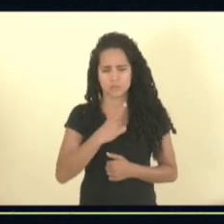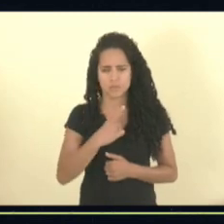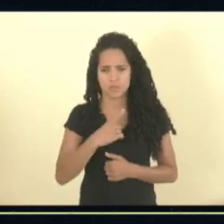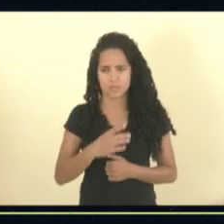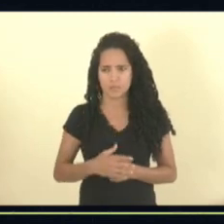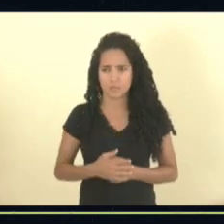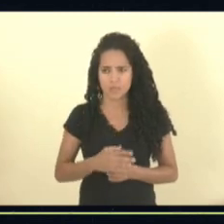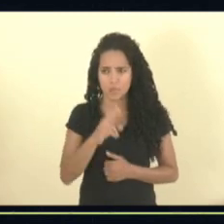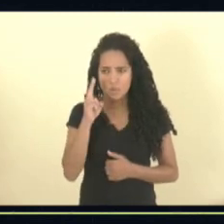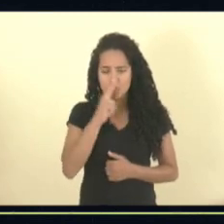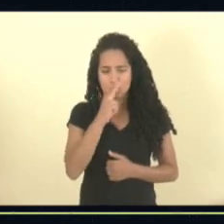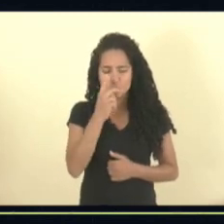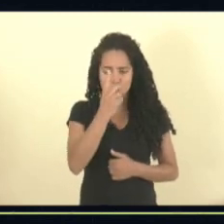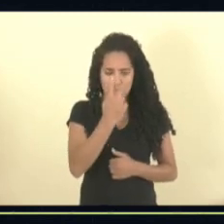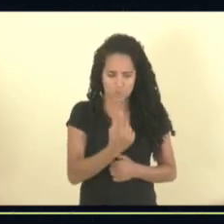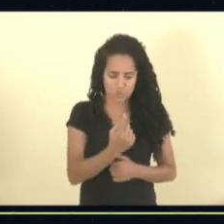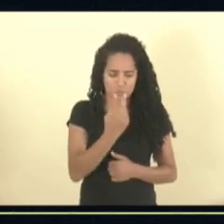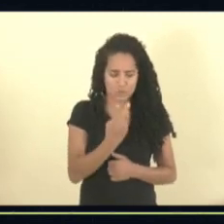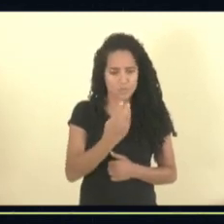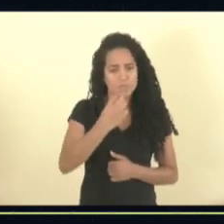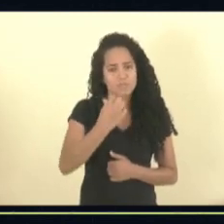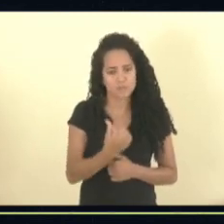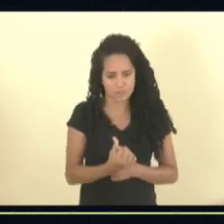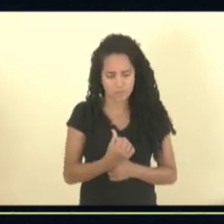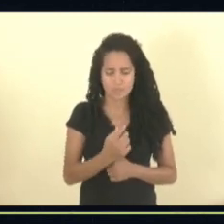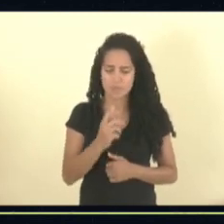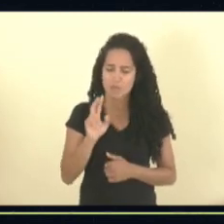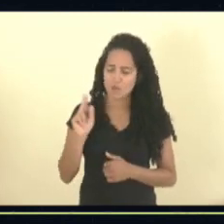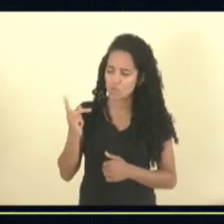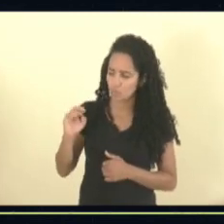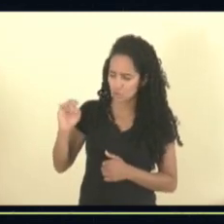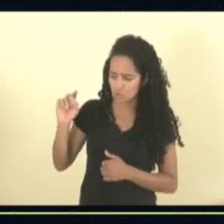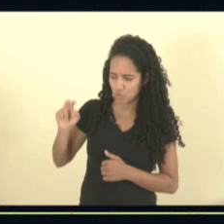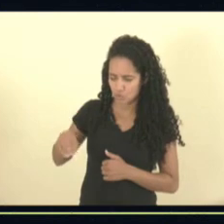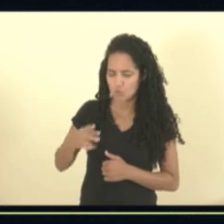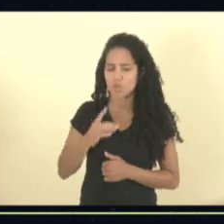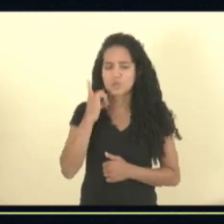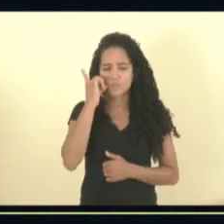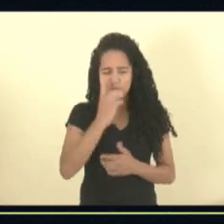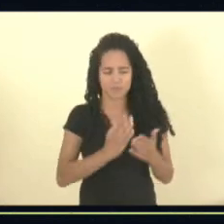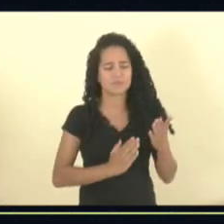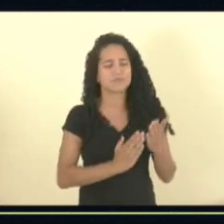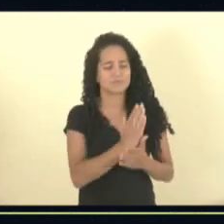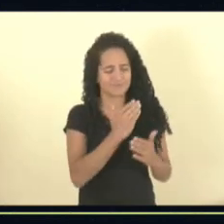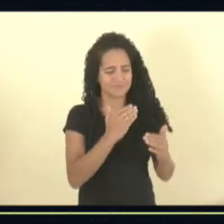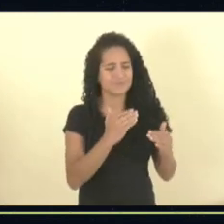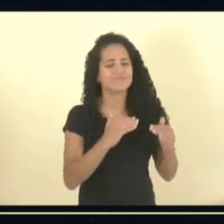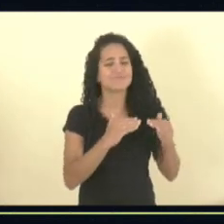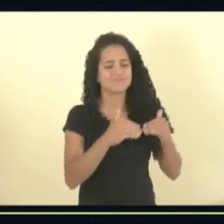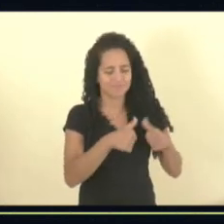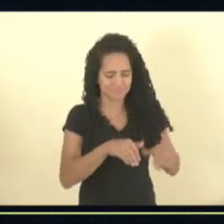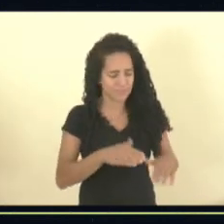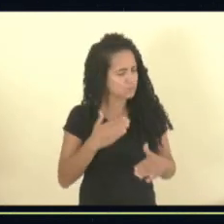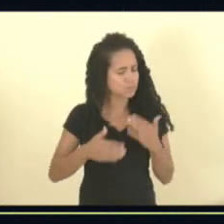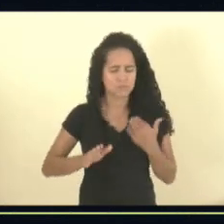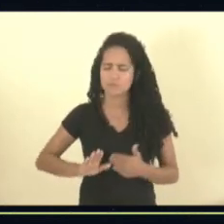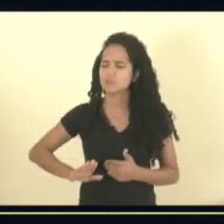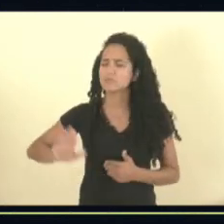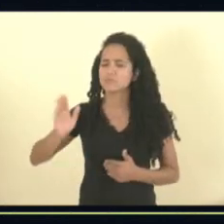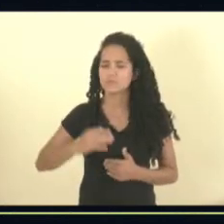Requerimento de urgência 136, deputado Hudson Leal. Em votação, os deputados que aprovam permaneçam como se encontram. Os contrários,